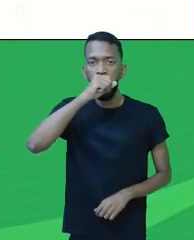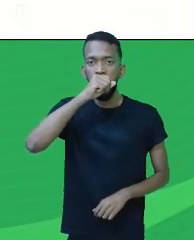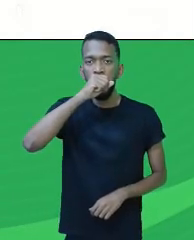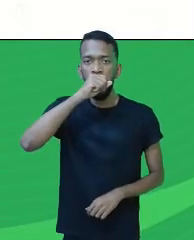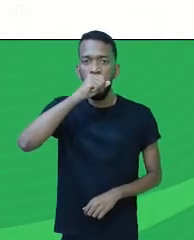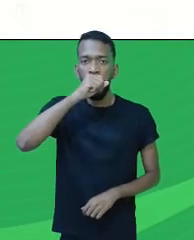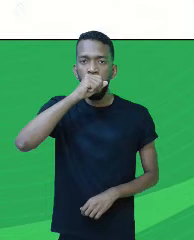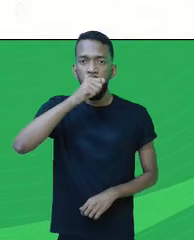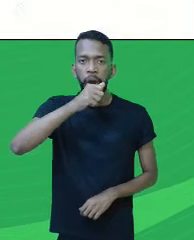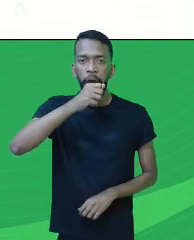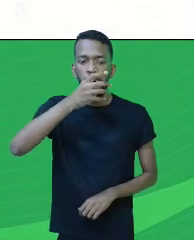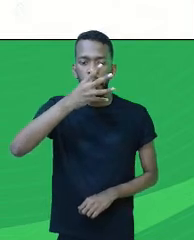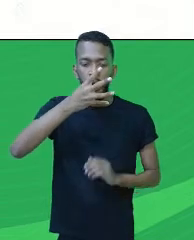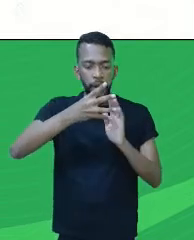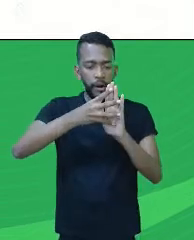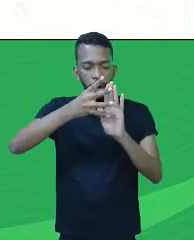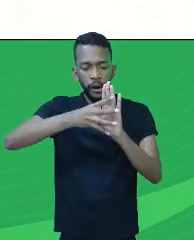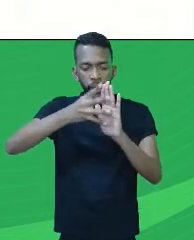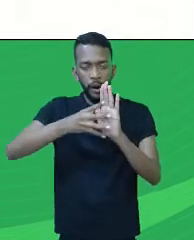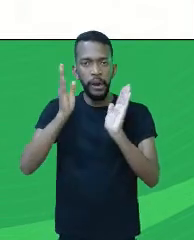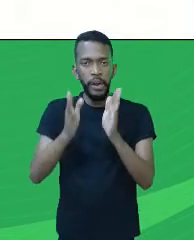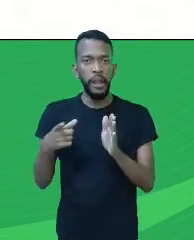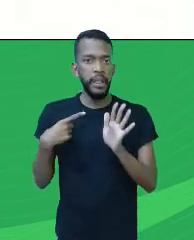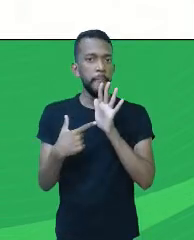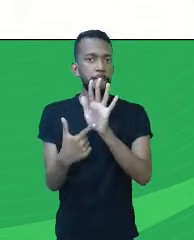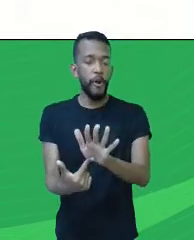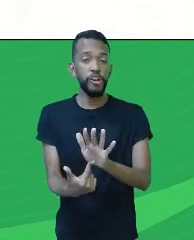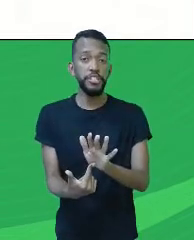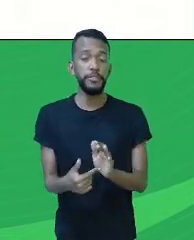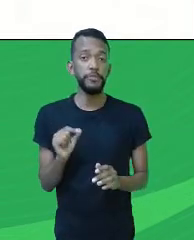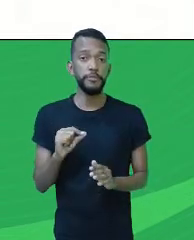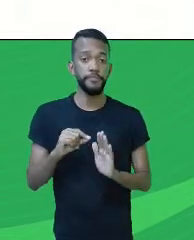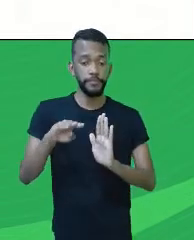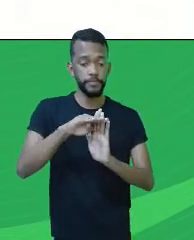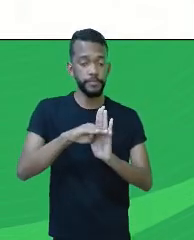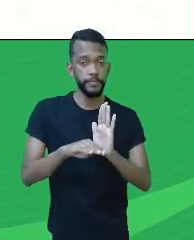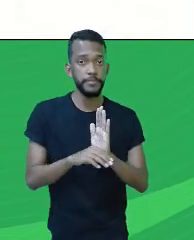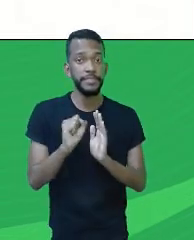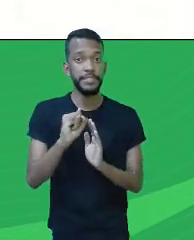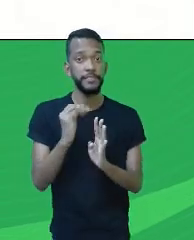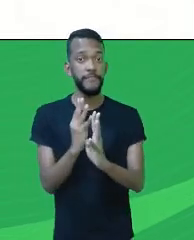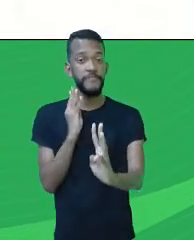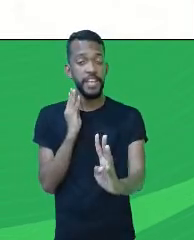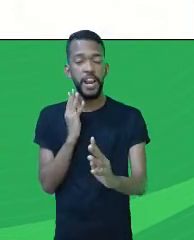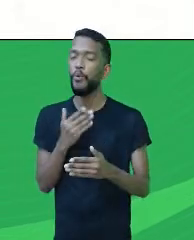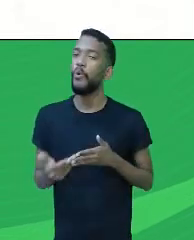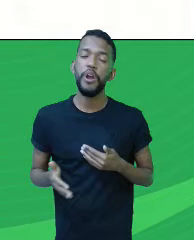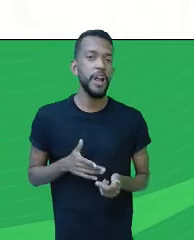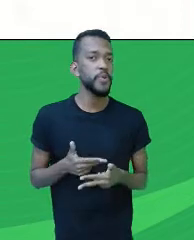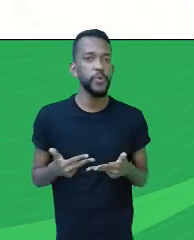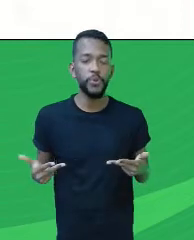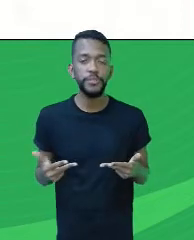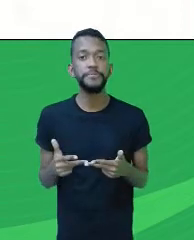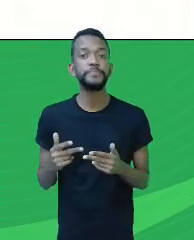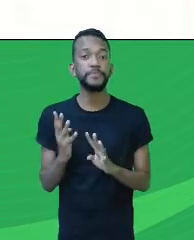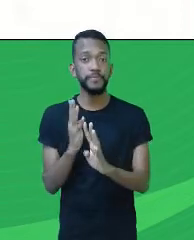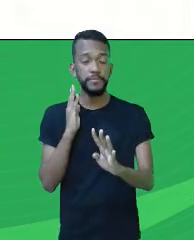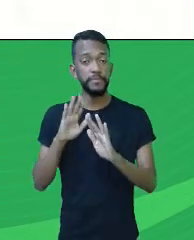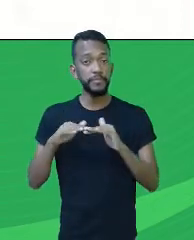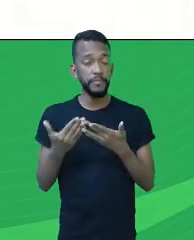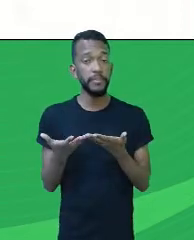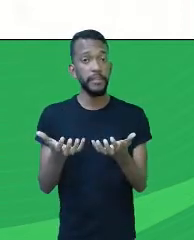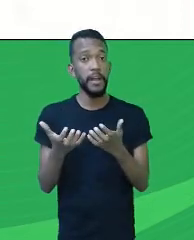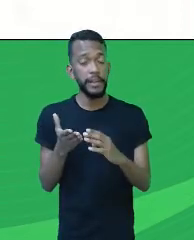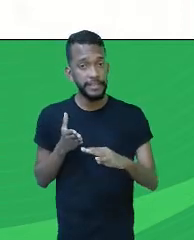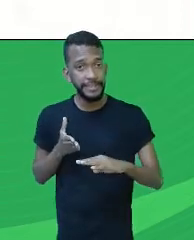que indicam ordem. Você está na fila de qualquer coisa, na fila aí da escola para entrar, né?